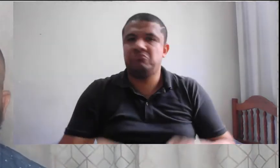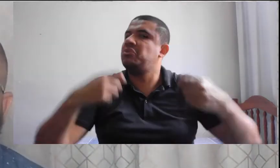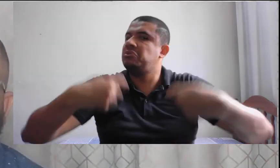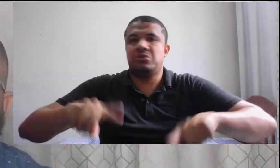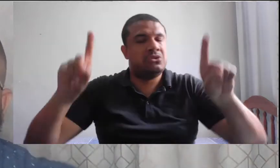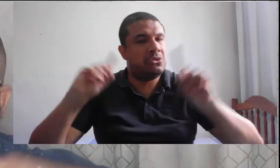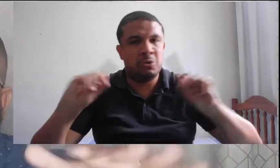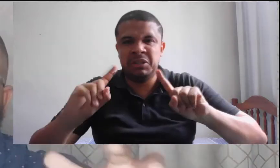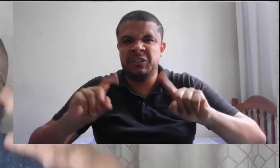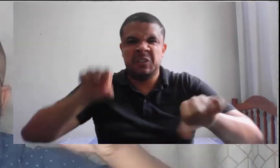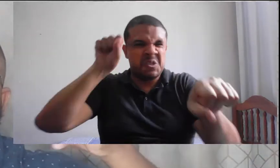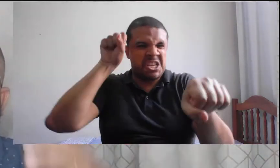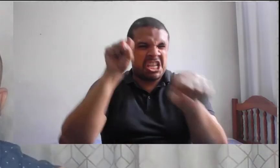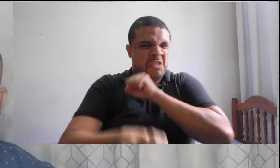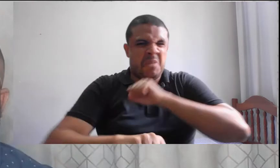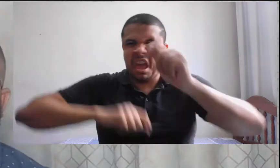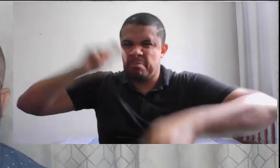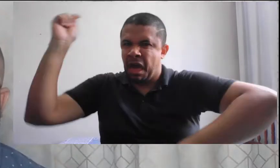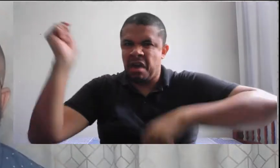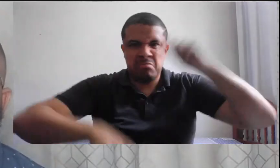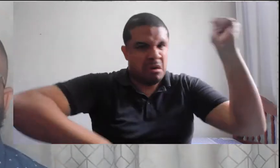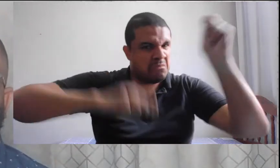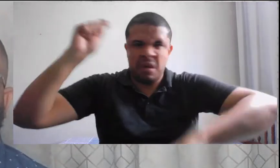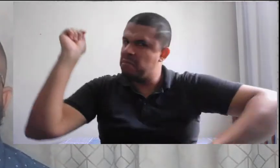Eu não preciso mais quebrar tudo dentro de casa.